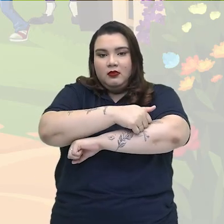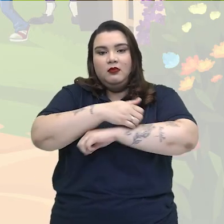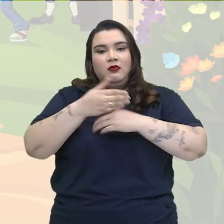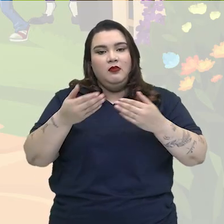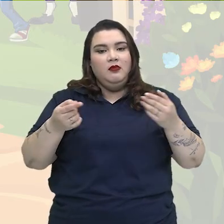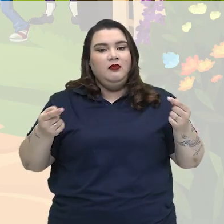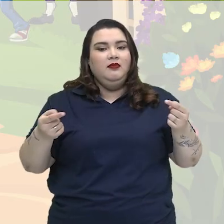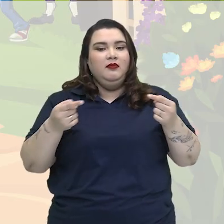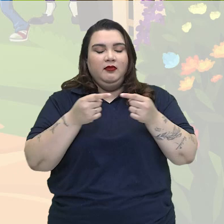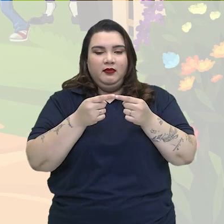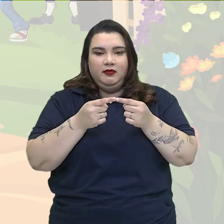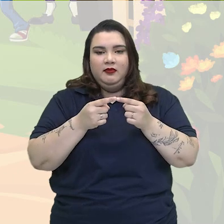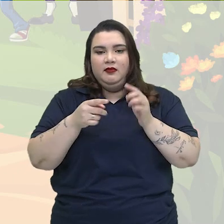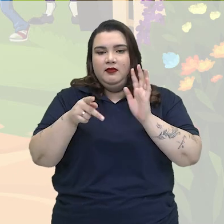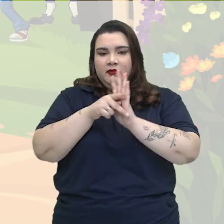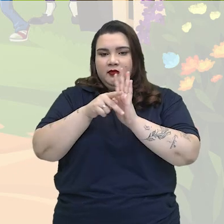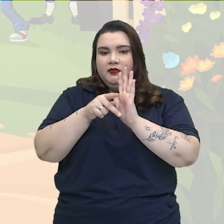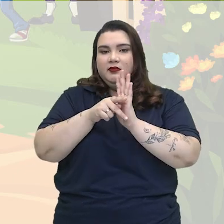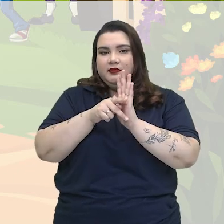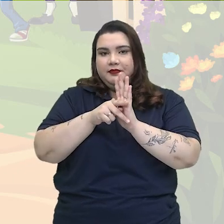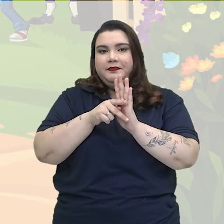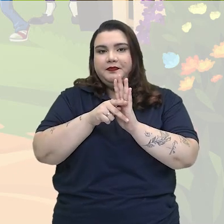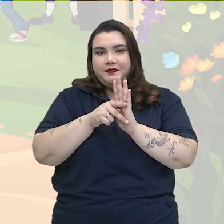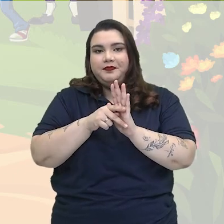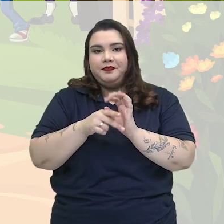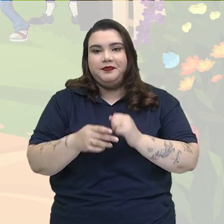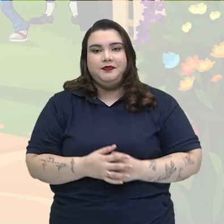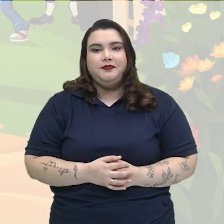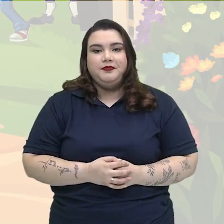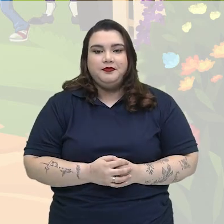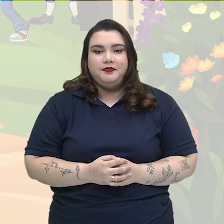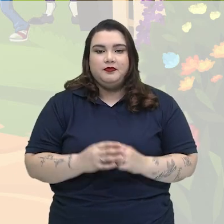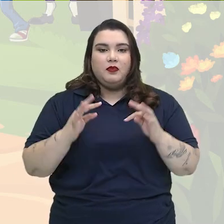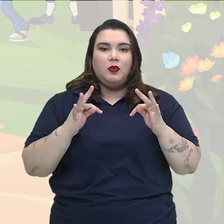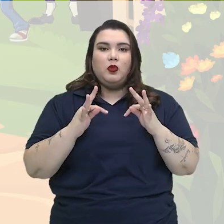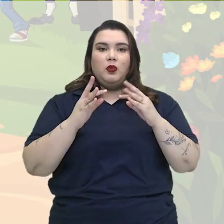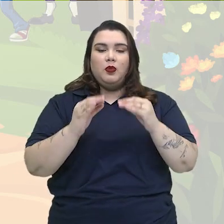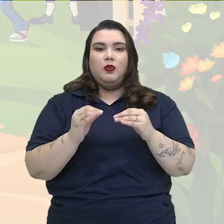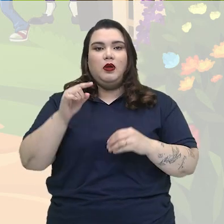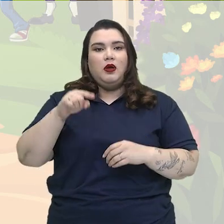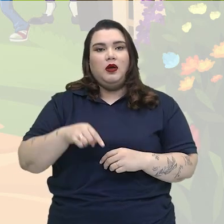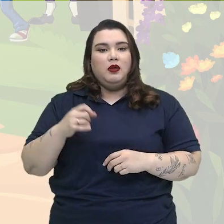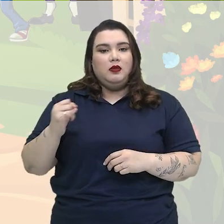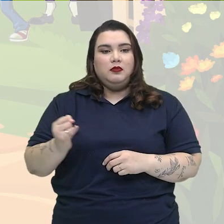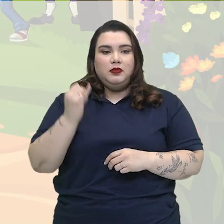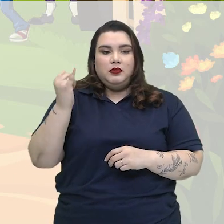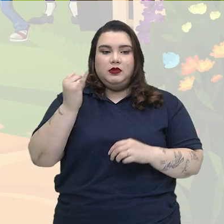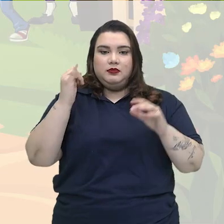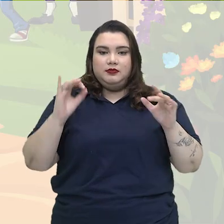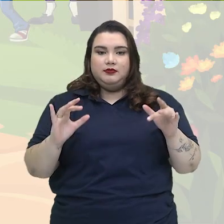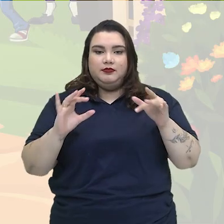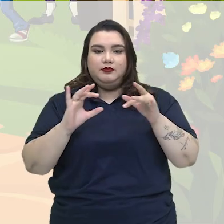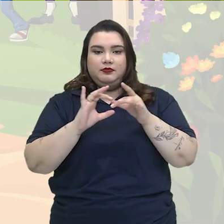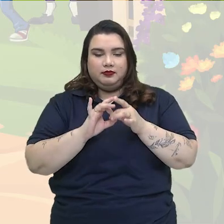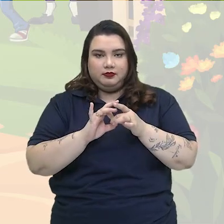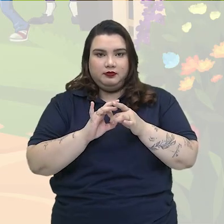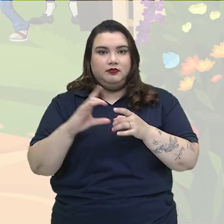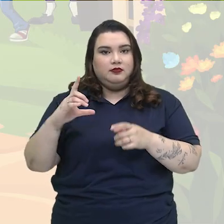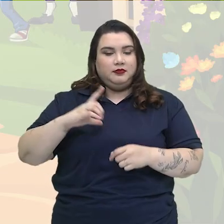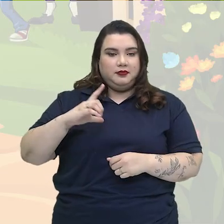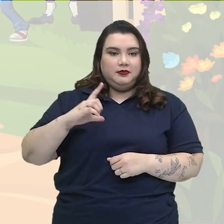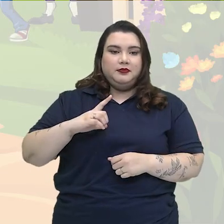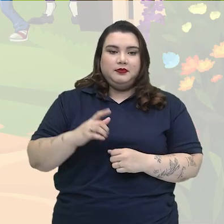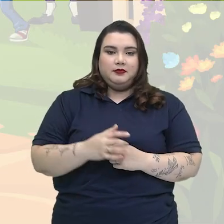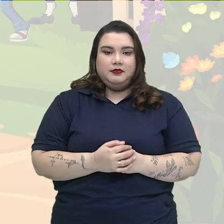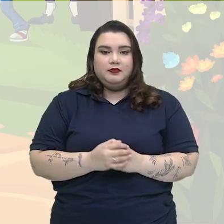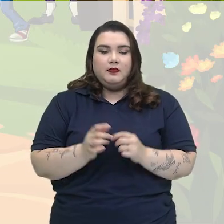compor o sistema locomotor, né? Que tudo é importante, tudo está intrinsecamente ligado.